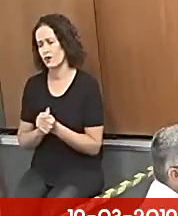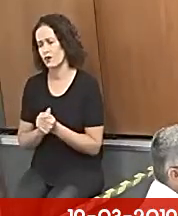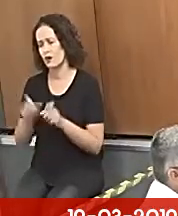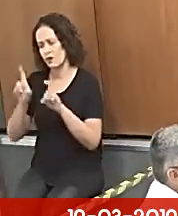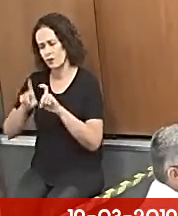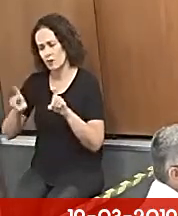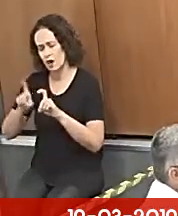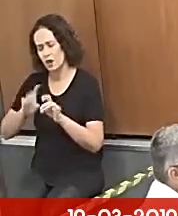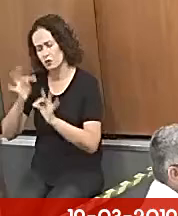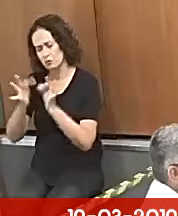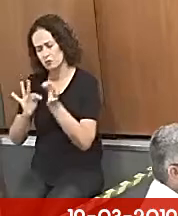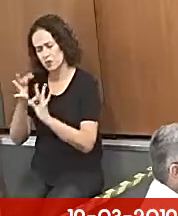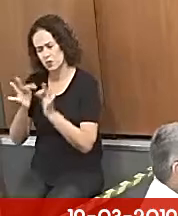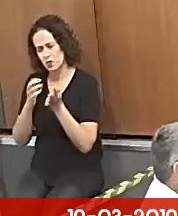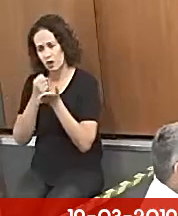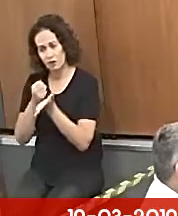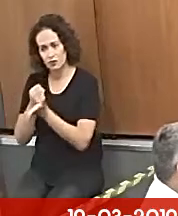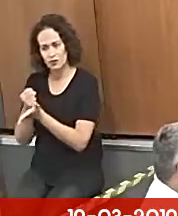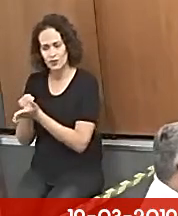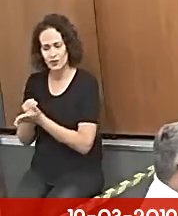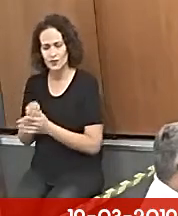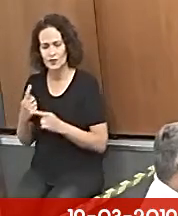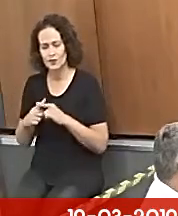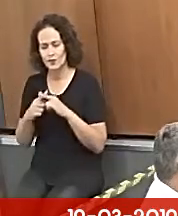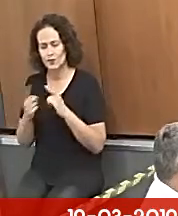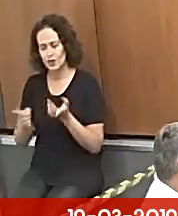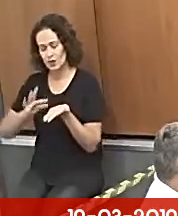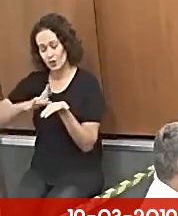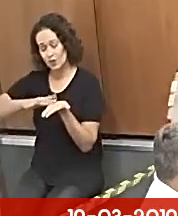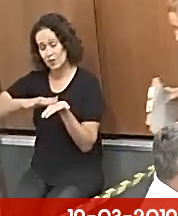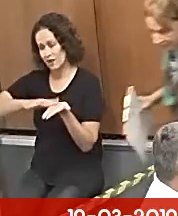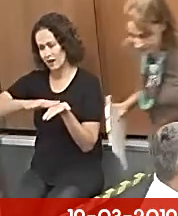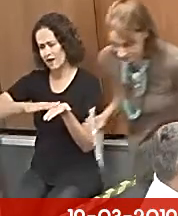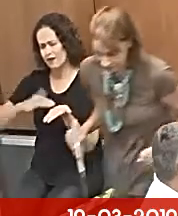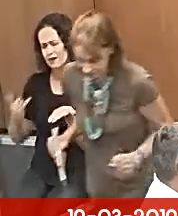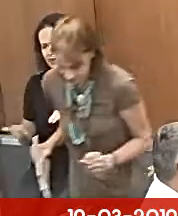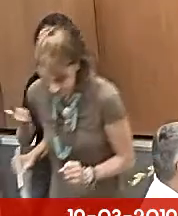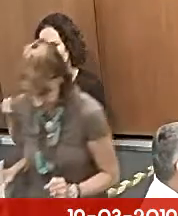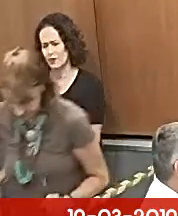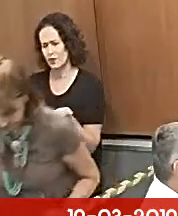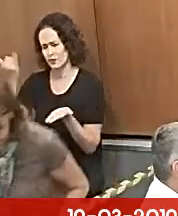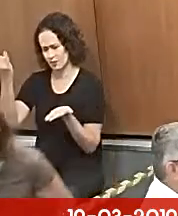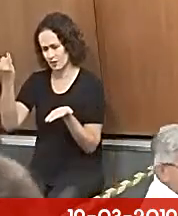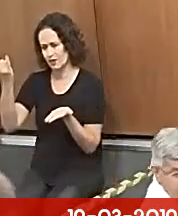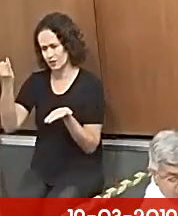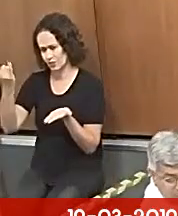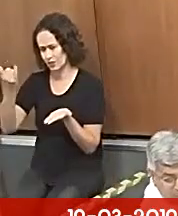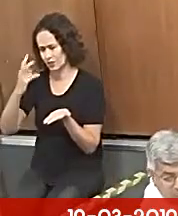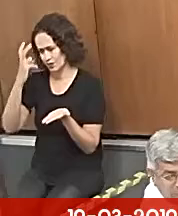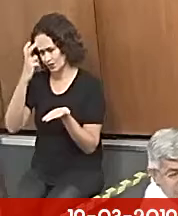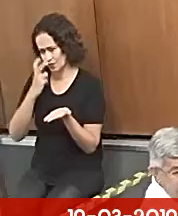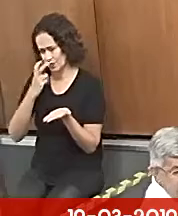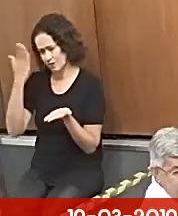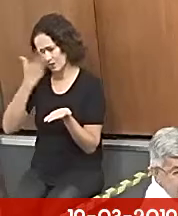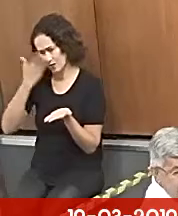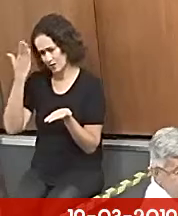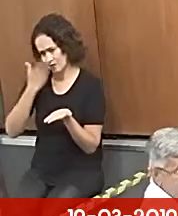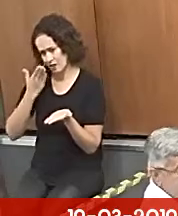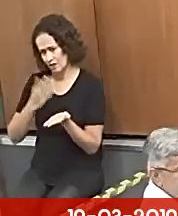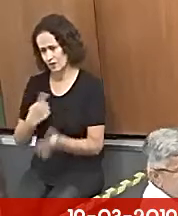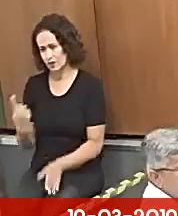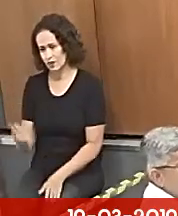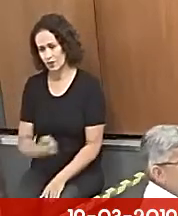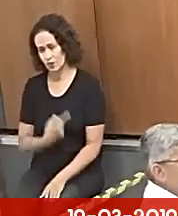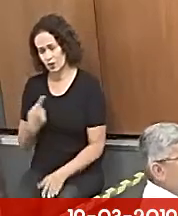mas jamais deixar de escrever o braille para o deficiente visual e principalmente a nossa batalha